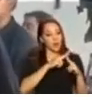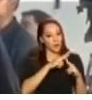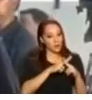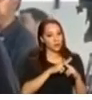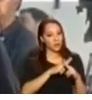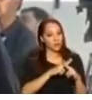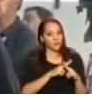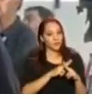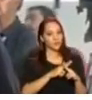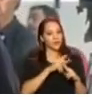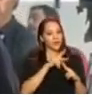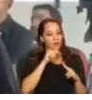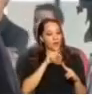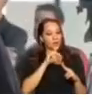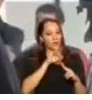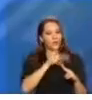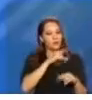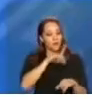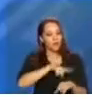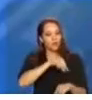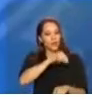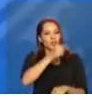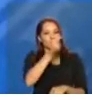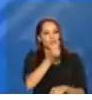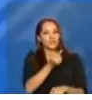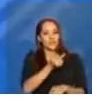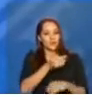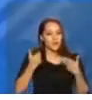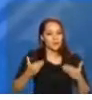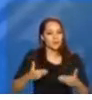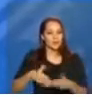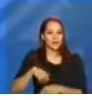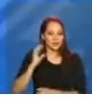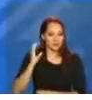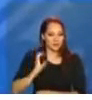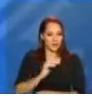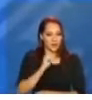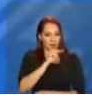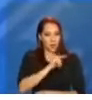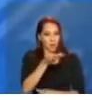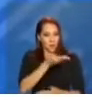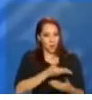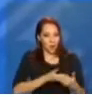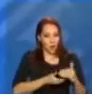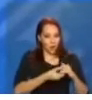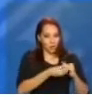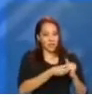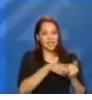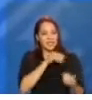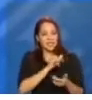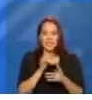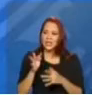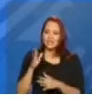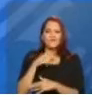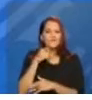Federal foi a escolhida pelo Ministério da Cidadania como parceiro. Se der tudo